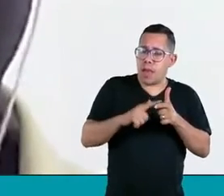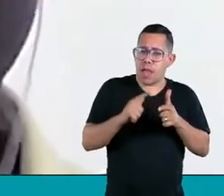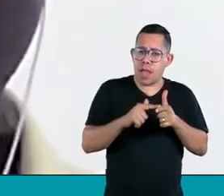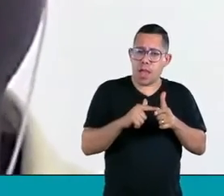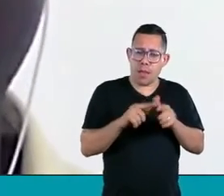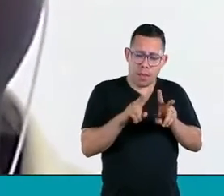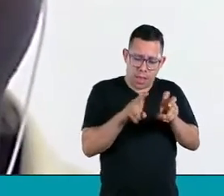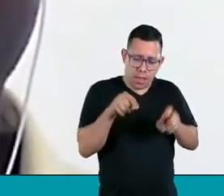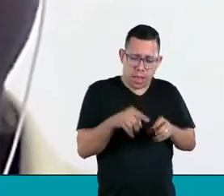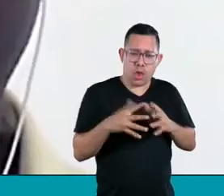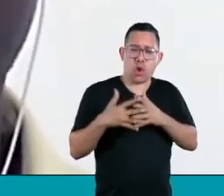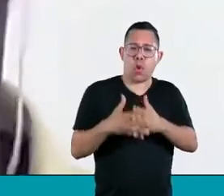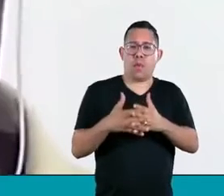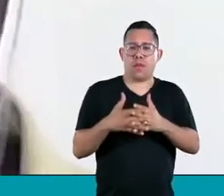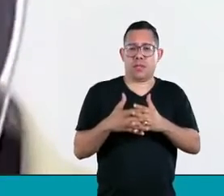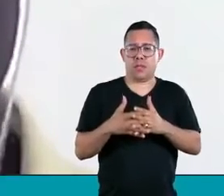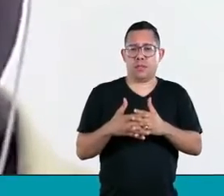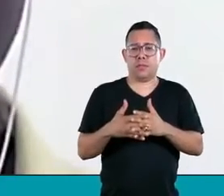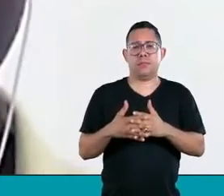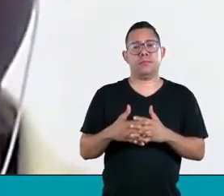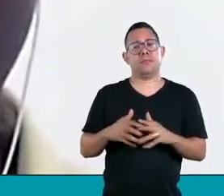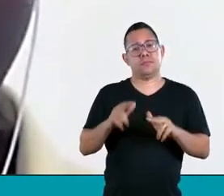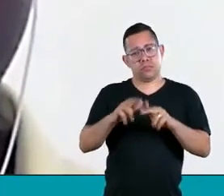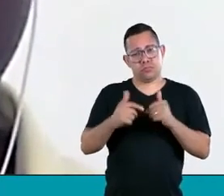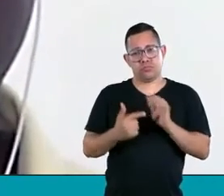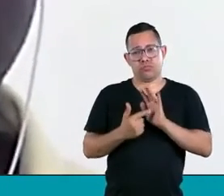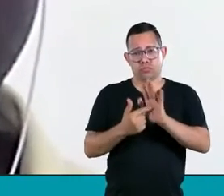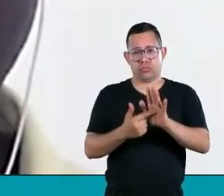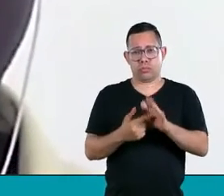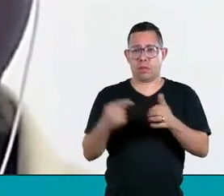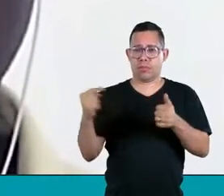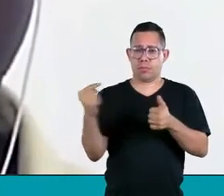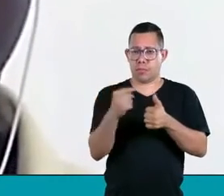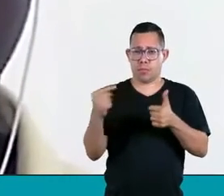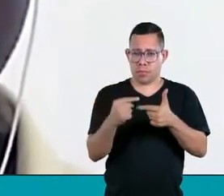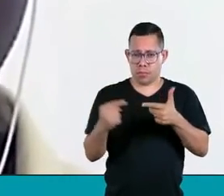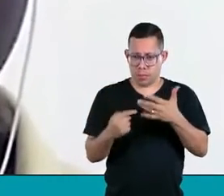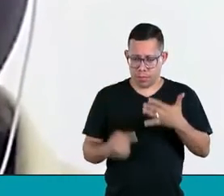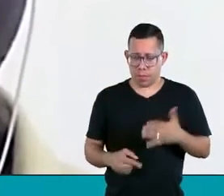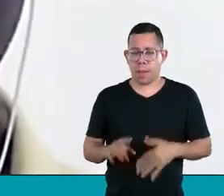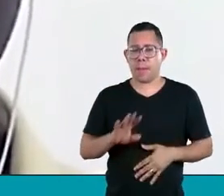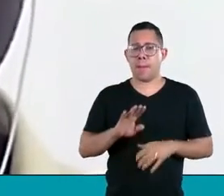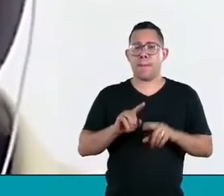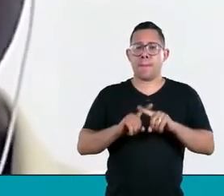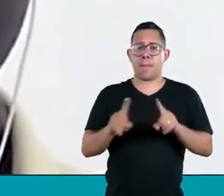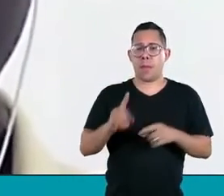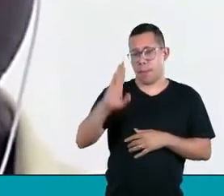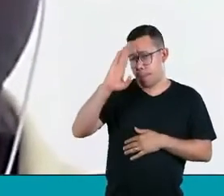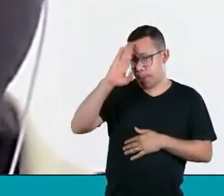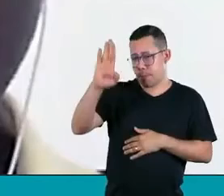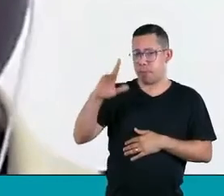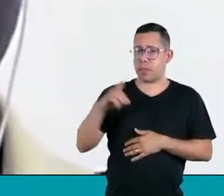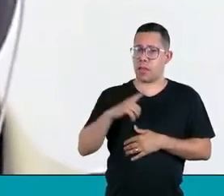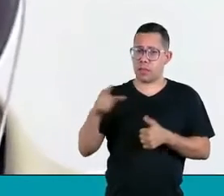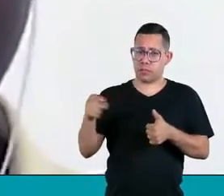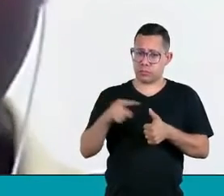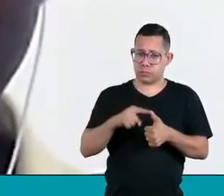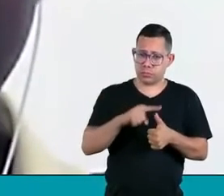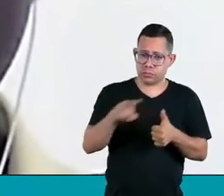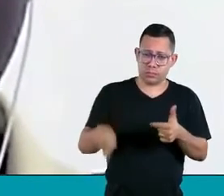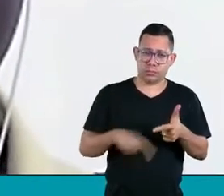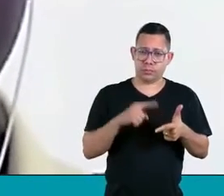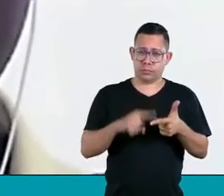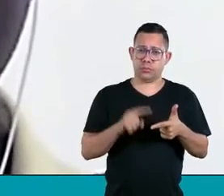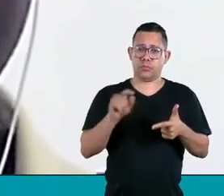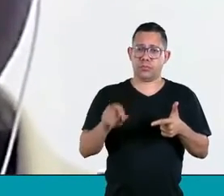Por isso, a necessidade de apresentar os seus fundamentos. São duas as questões centrais do pensamento complexo em relação à ciência